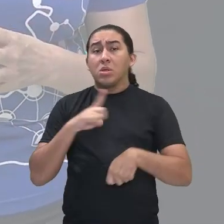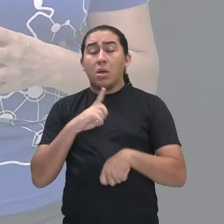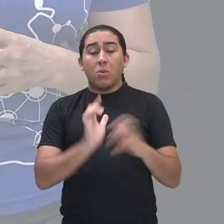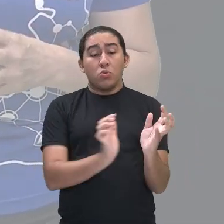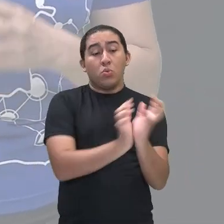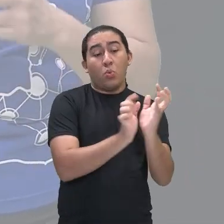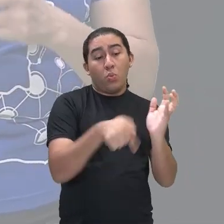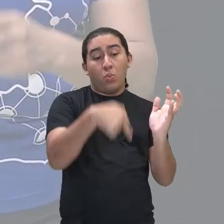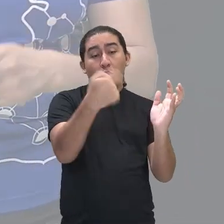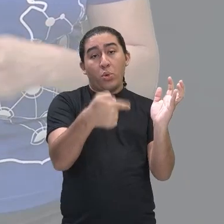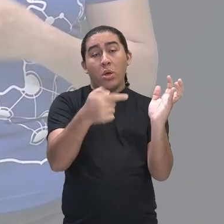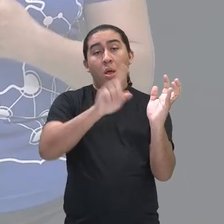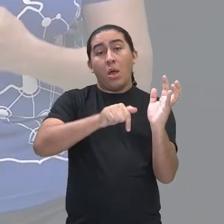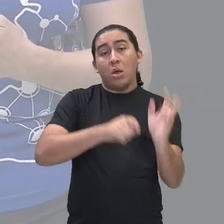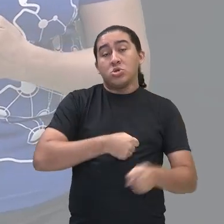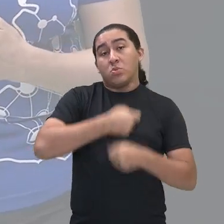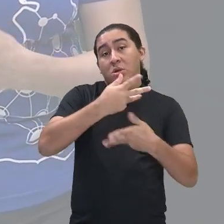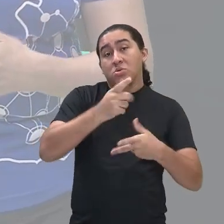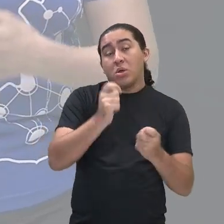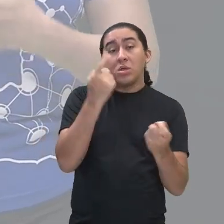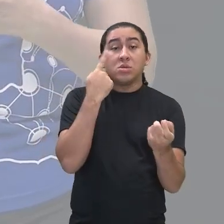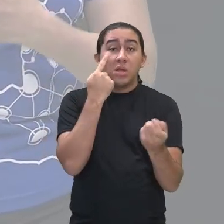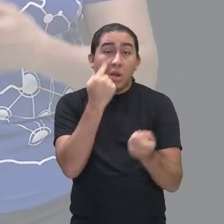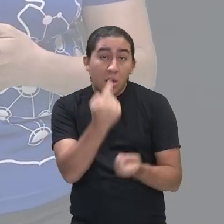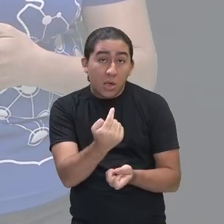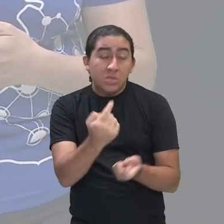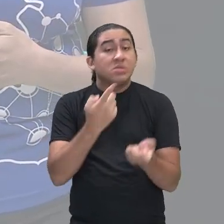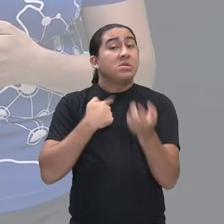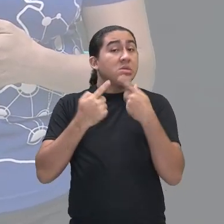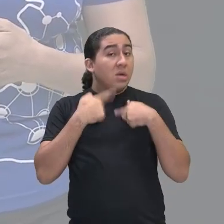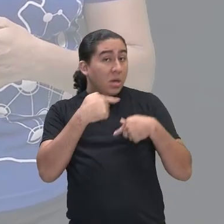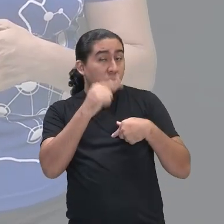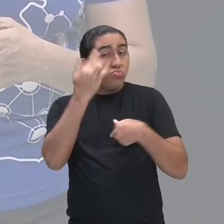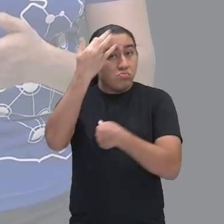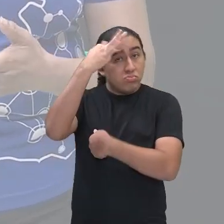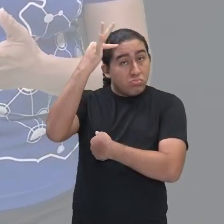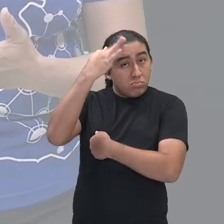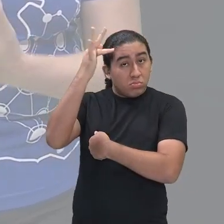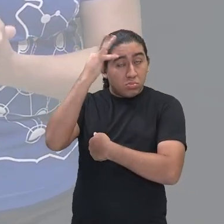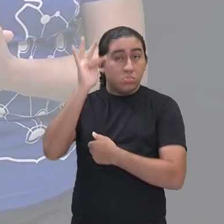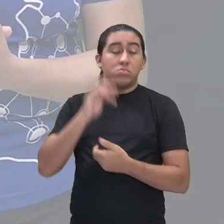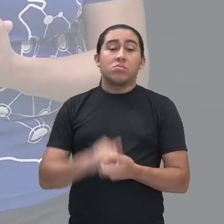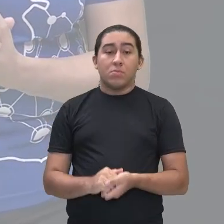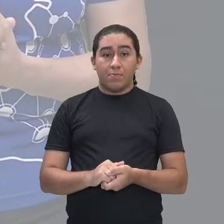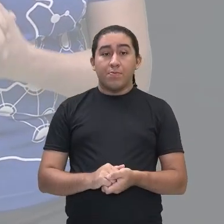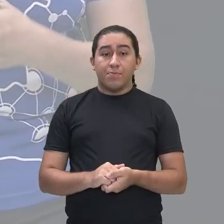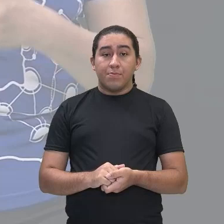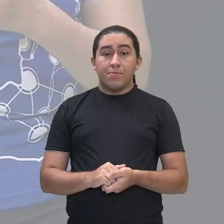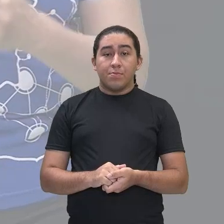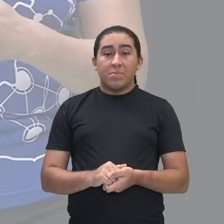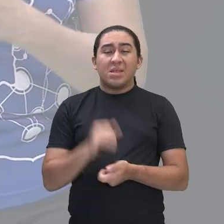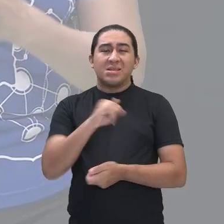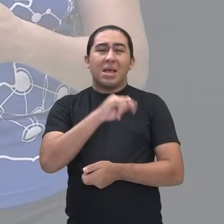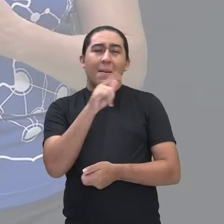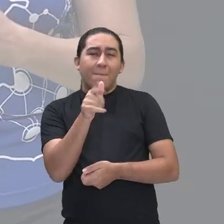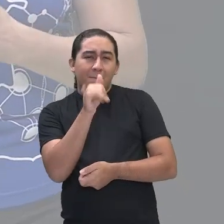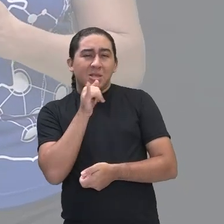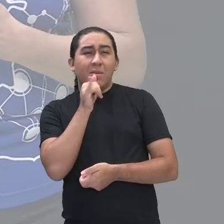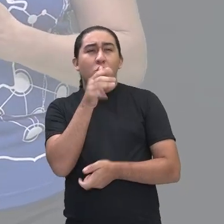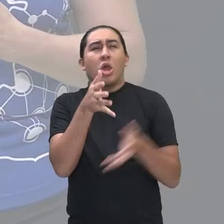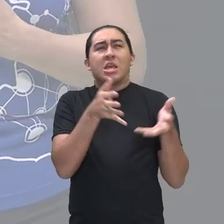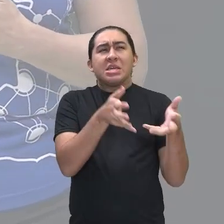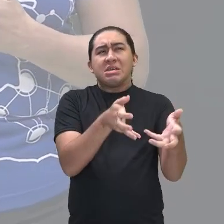deles expressa desejo, hipótese. Né? Quando eu digo queria que